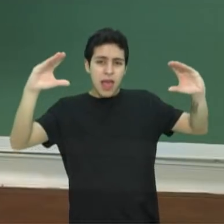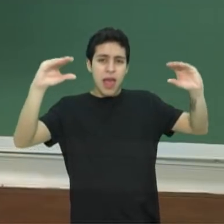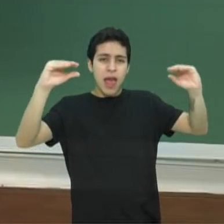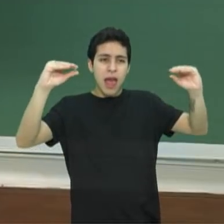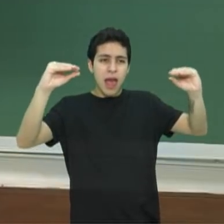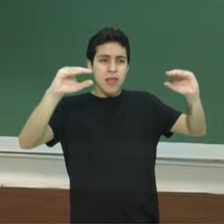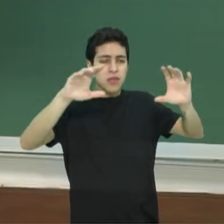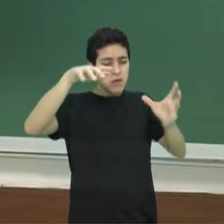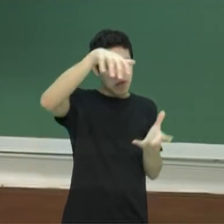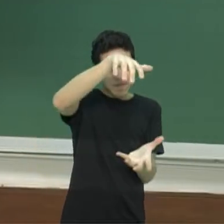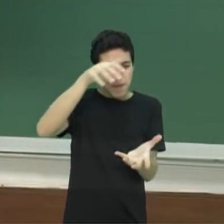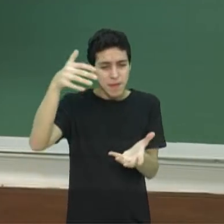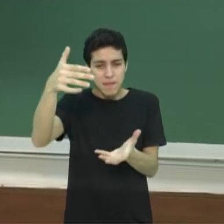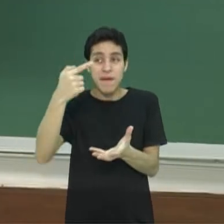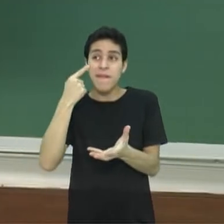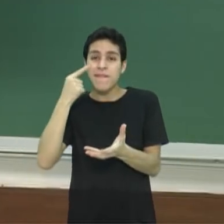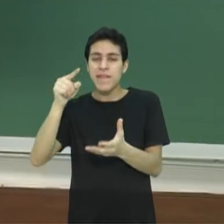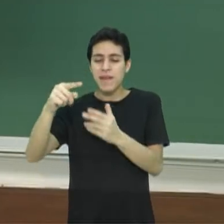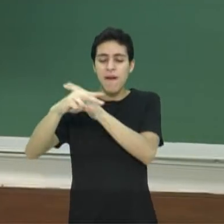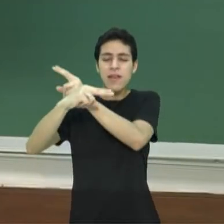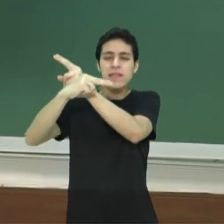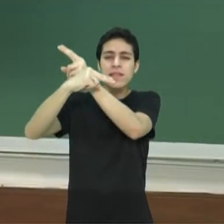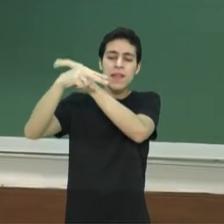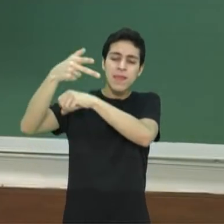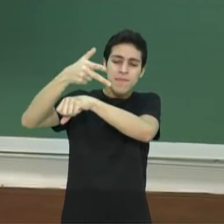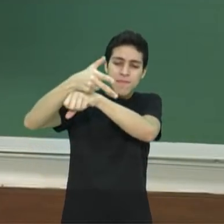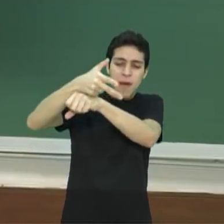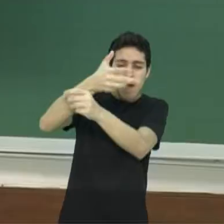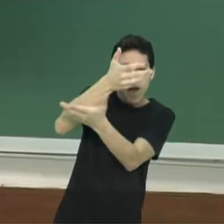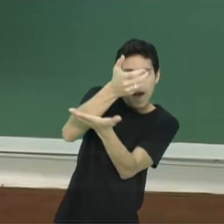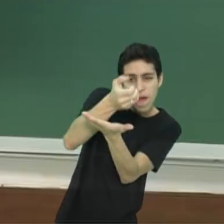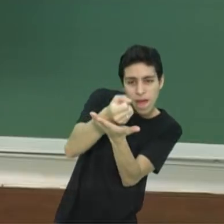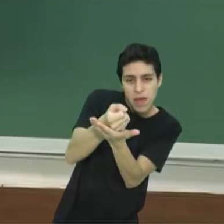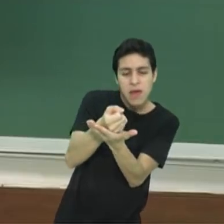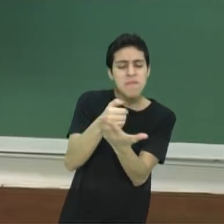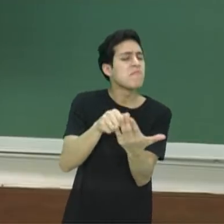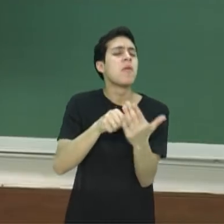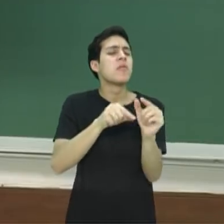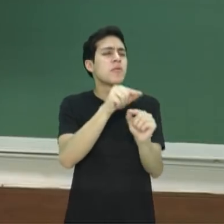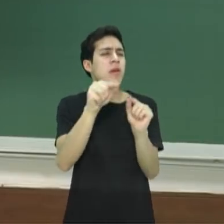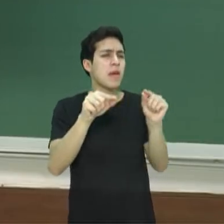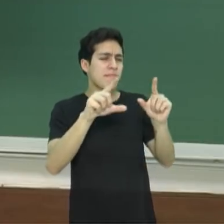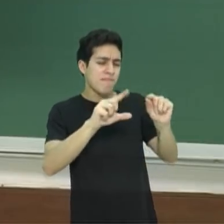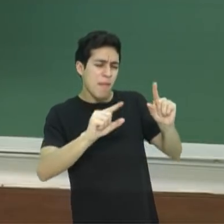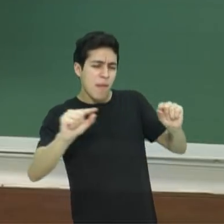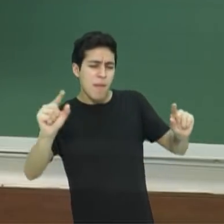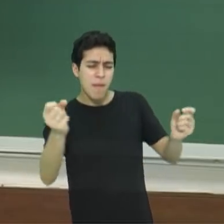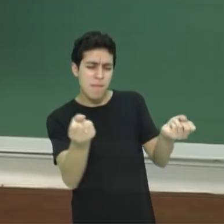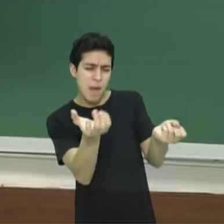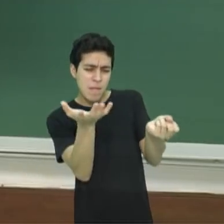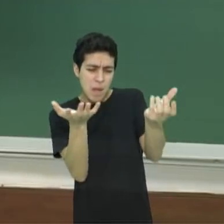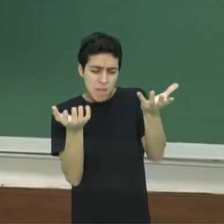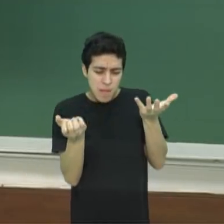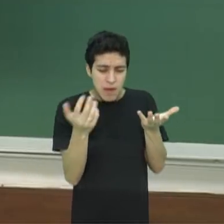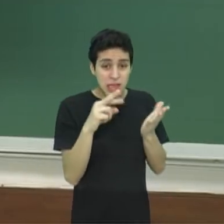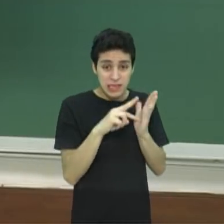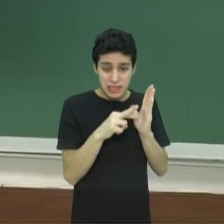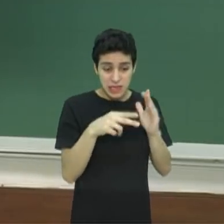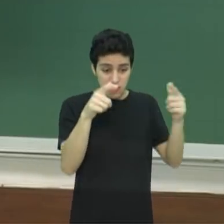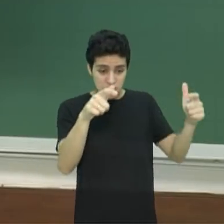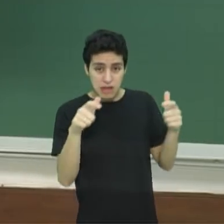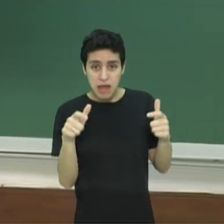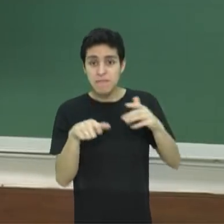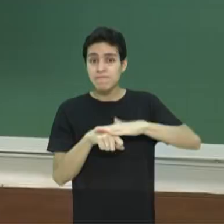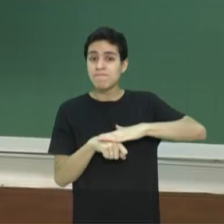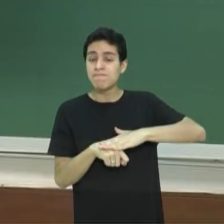nos revela essa imagem? Um desenvolvimento econômico, né? Onde você tem uma iluminação mais forte, né? São os centros